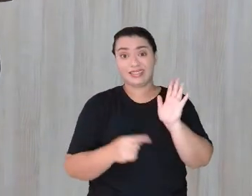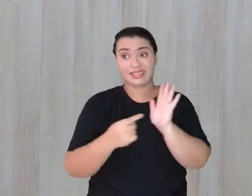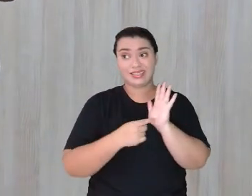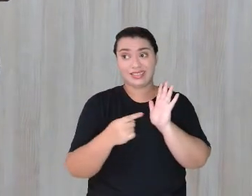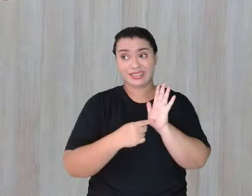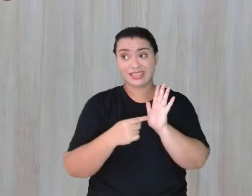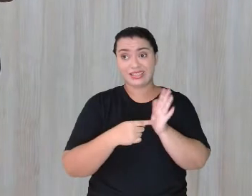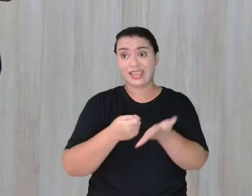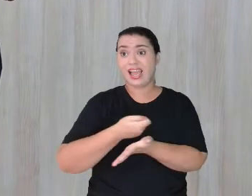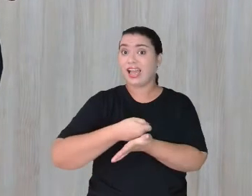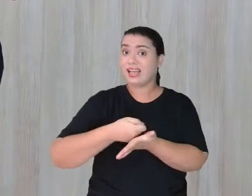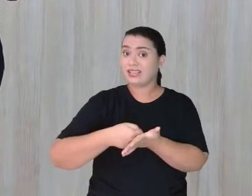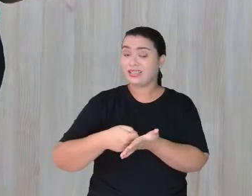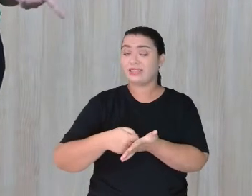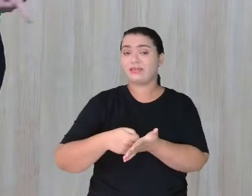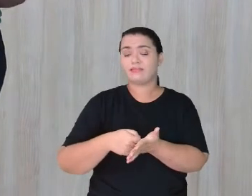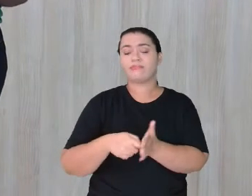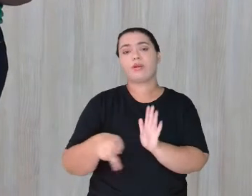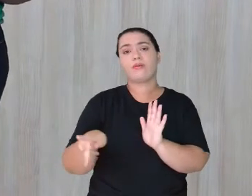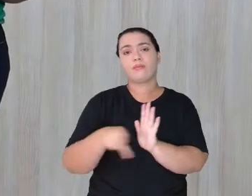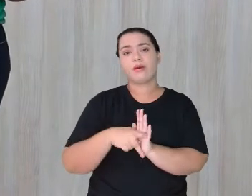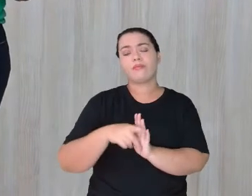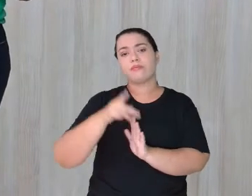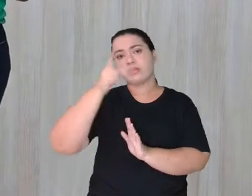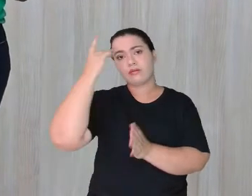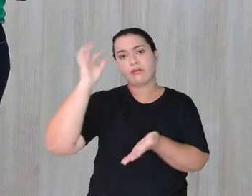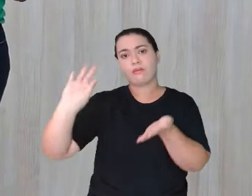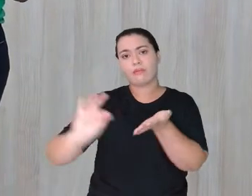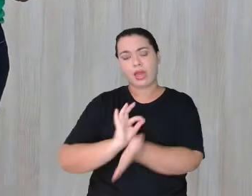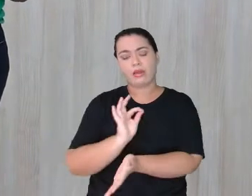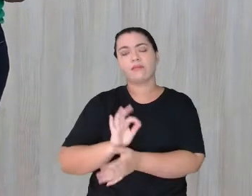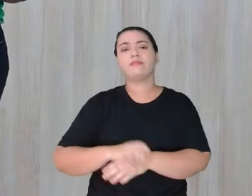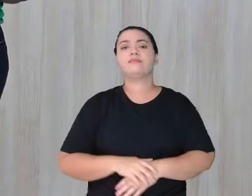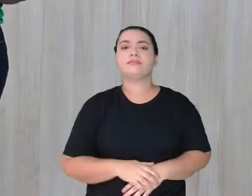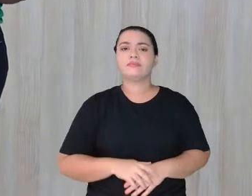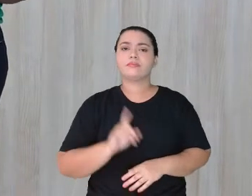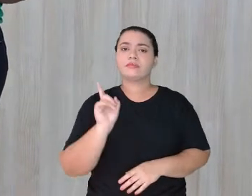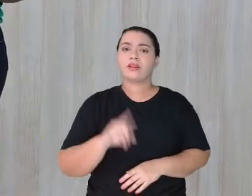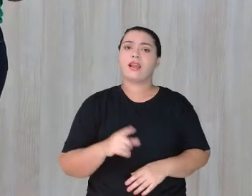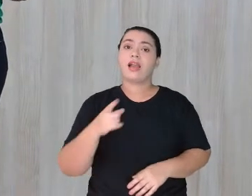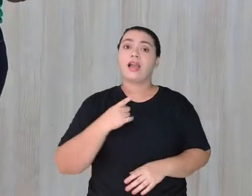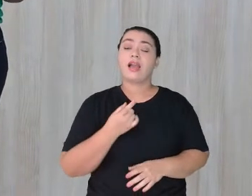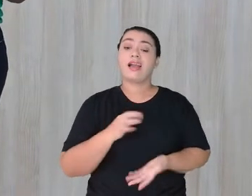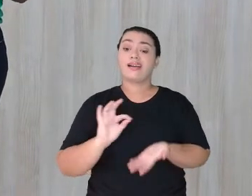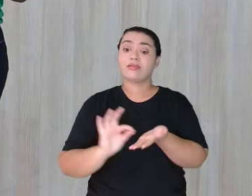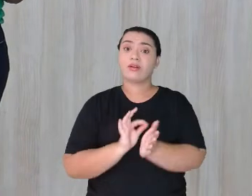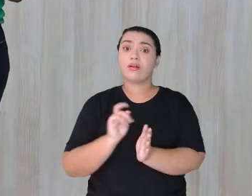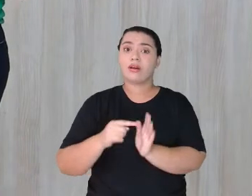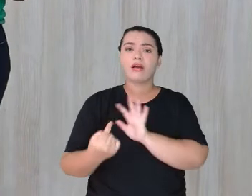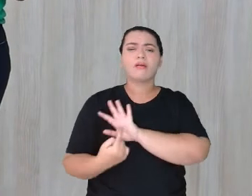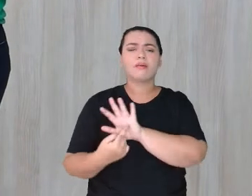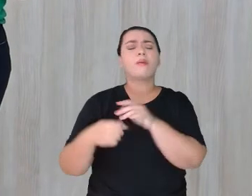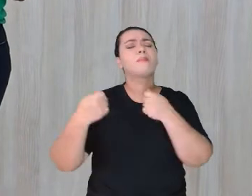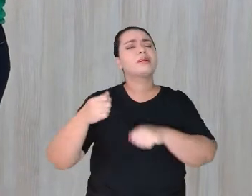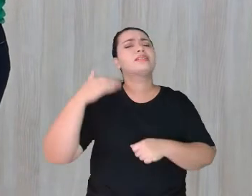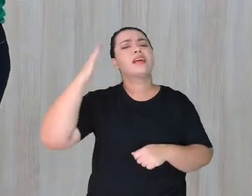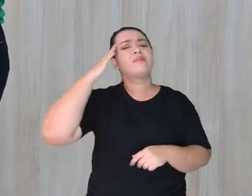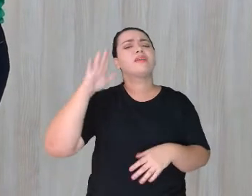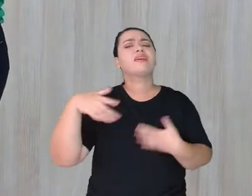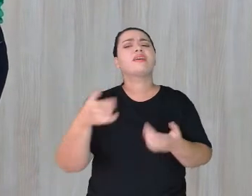É muito importante isso, porque tanto a reportagem quanto a notícia, ela tem a autoria explícita. Ou seja, eu preciso saber quem